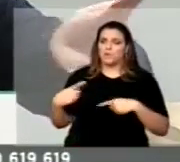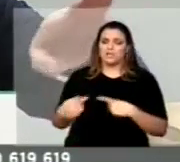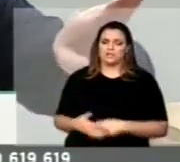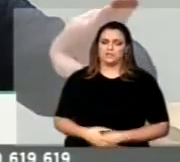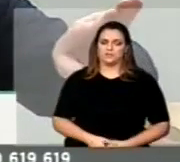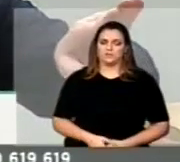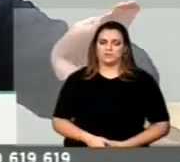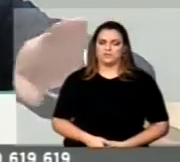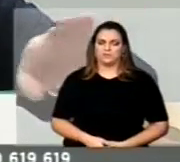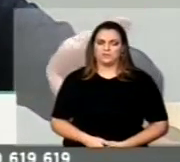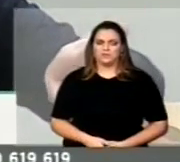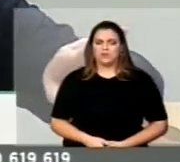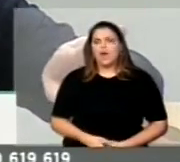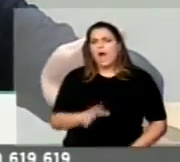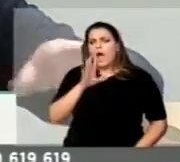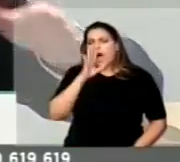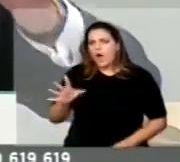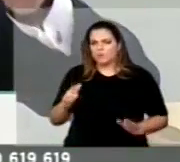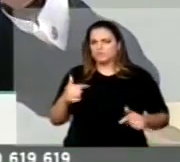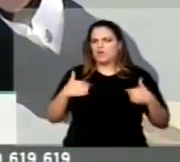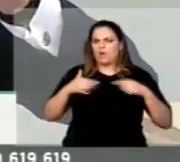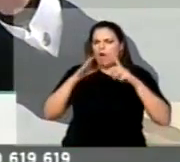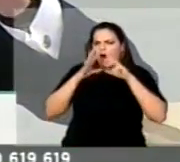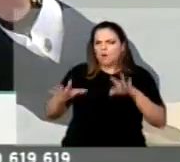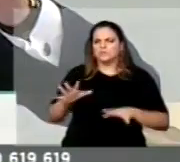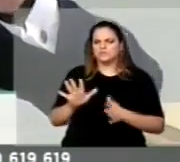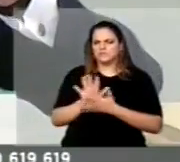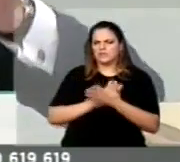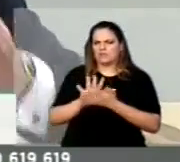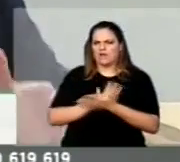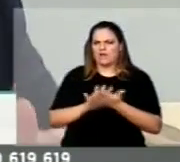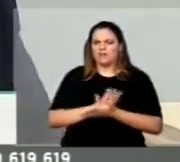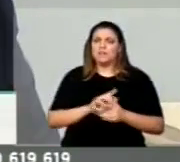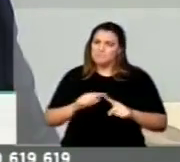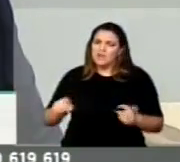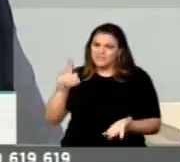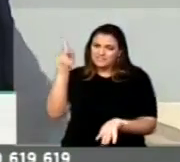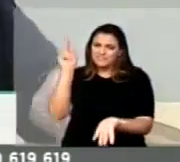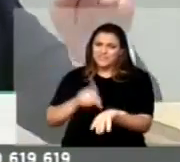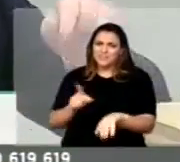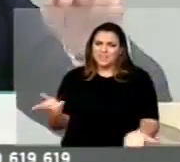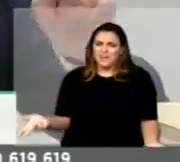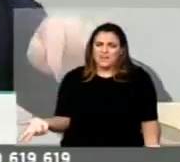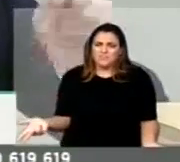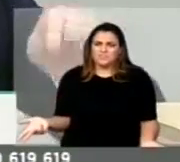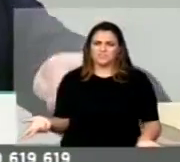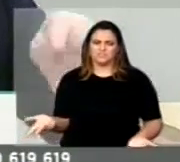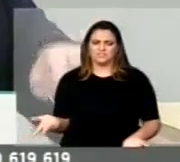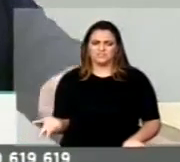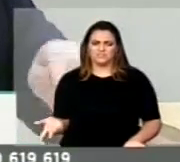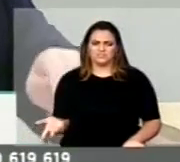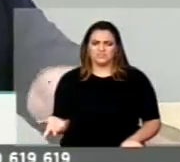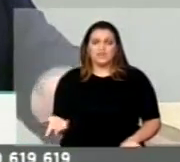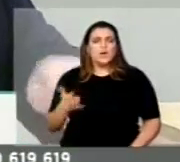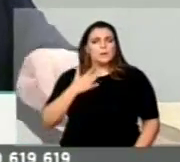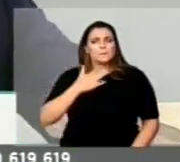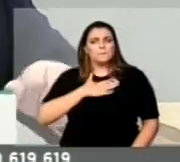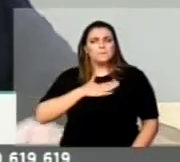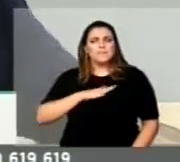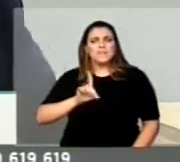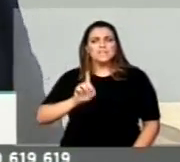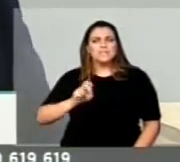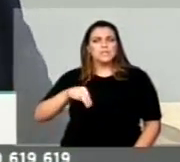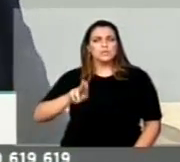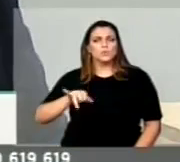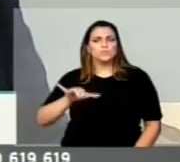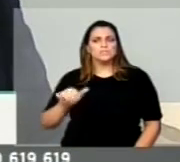Senado tem nenhuma culpa de nada, não estou acusando ninguém. Eu estou simplesmente colocando um fato real. Quando colocaram celeremente a minha denúncia para ser